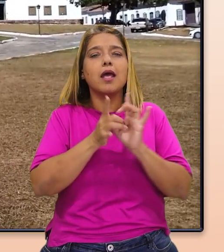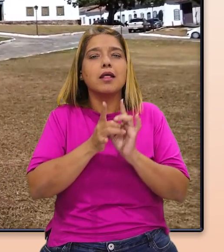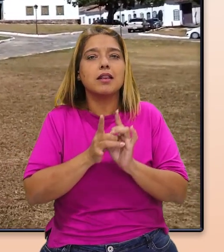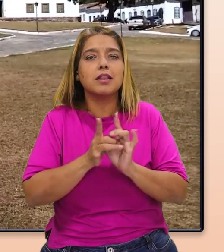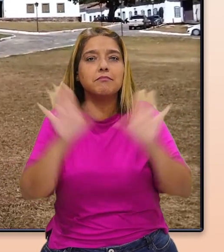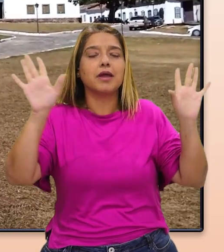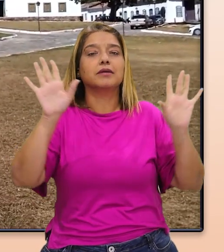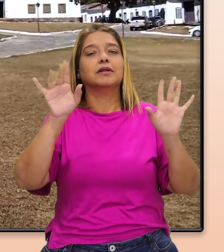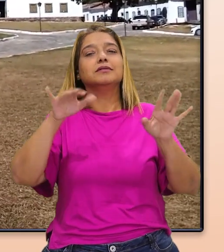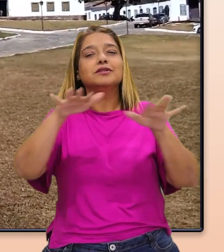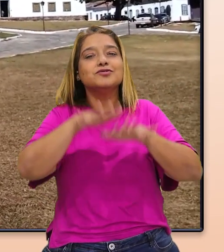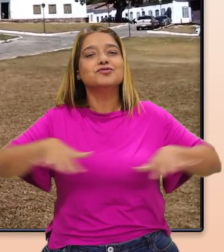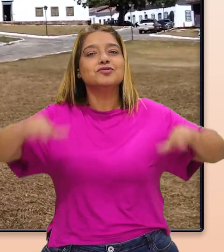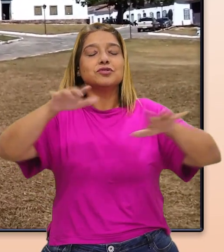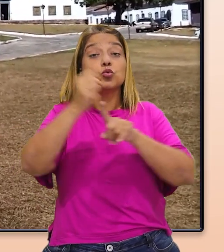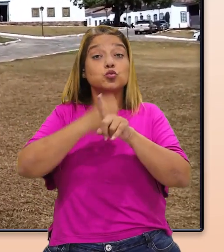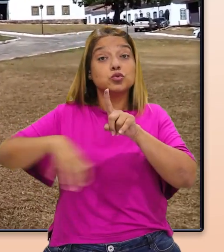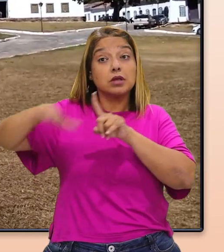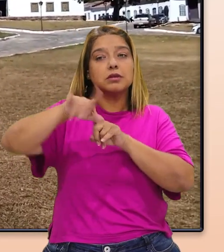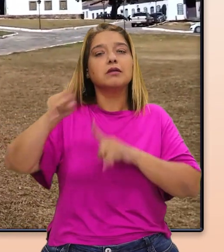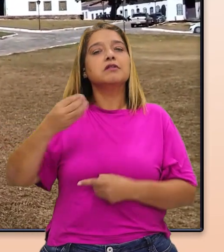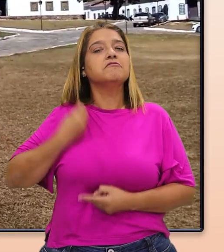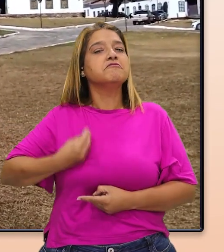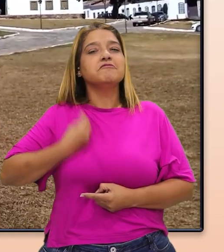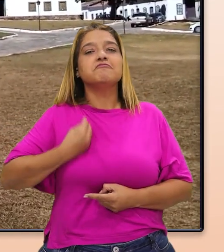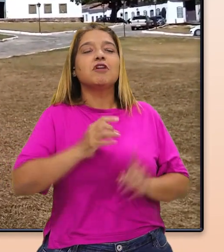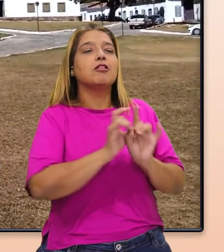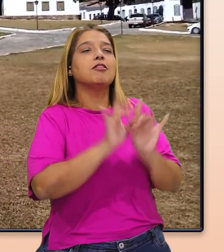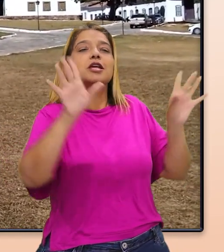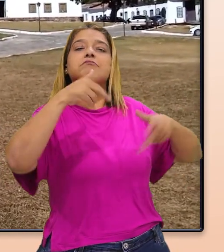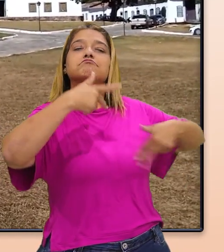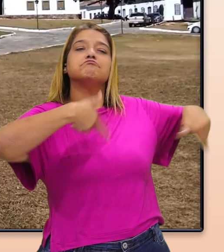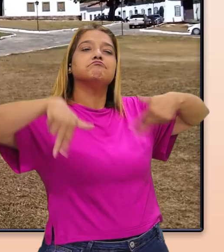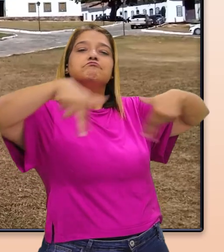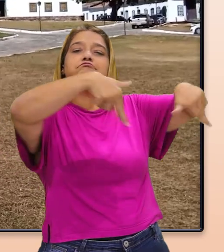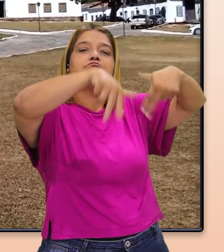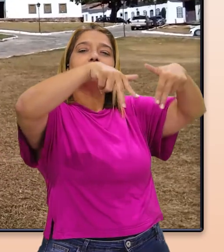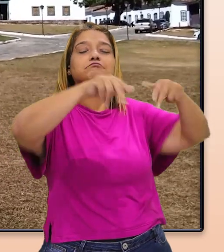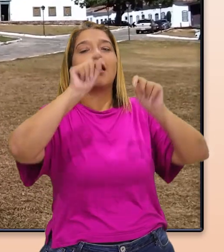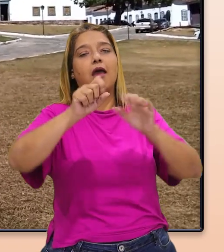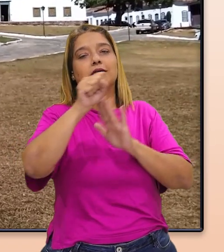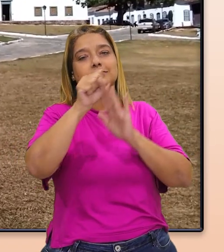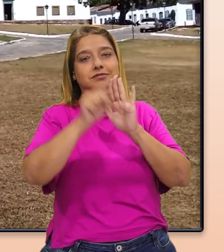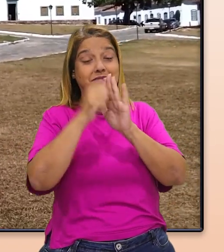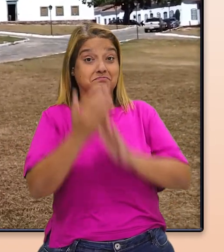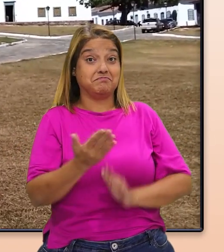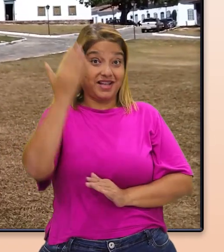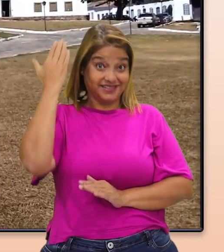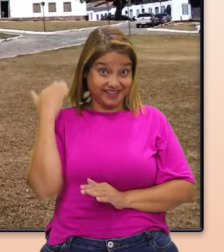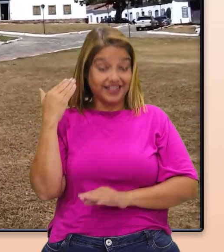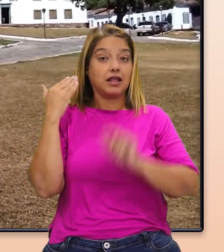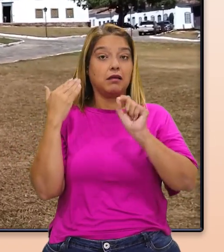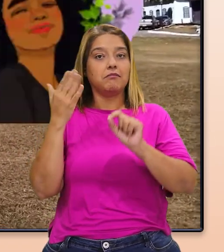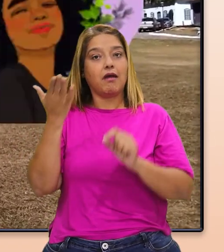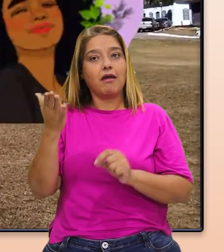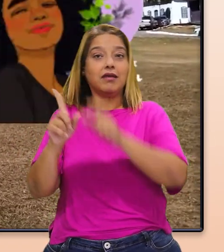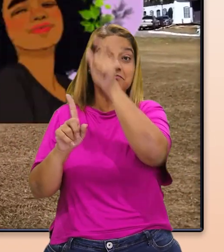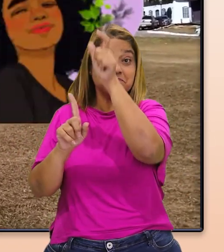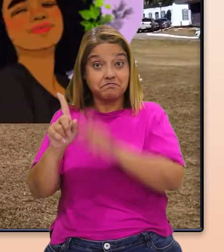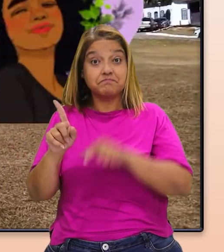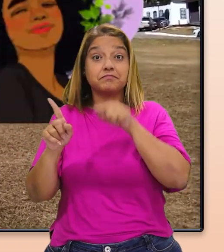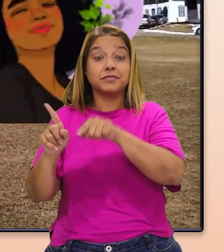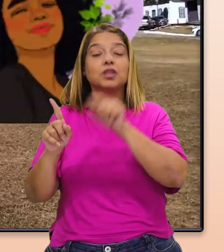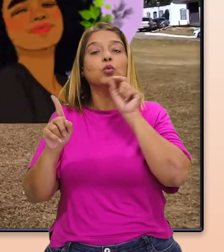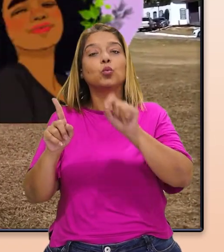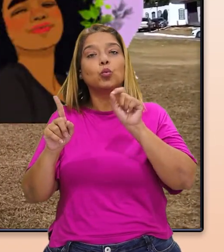o ideal é da sociedade uma mulher que viveu de maneira livre e plena no século passado a quem diga que Maria